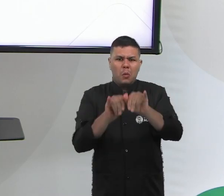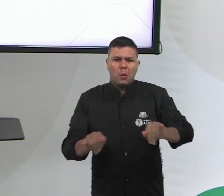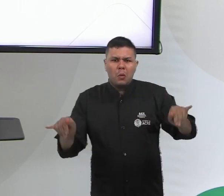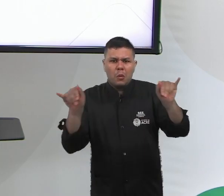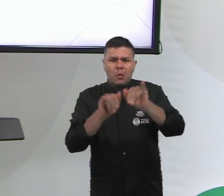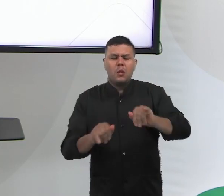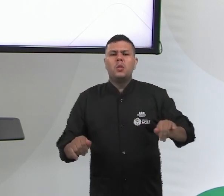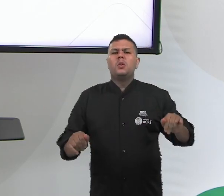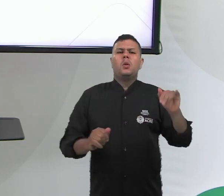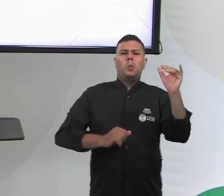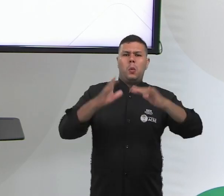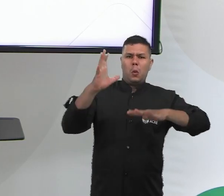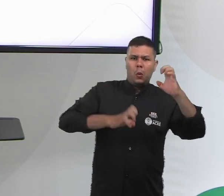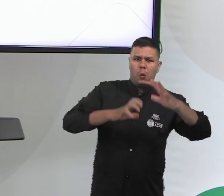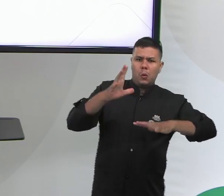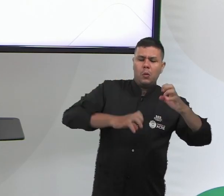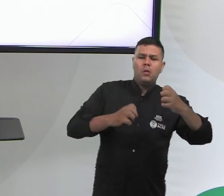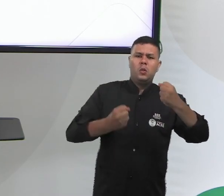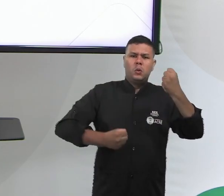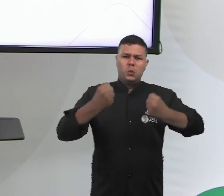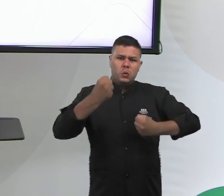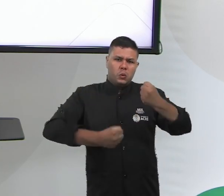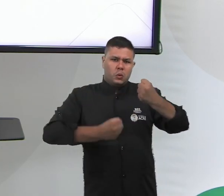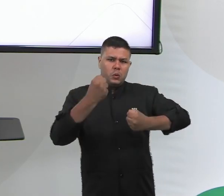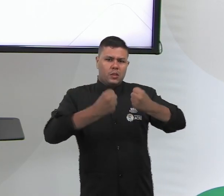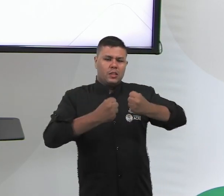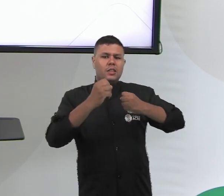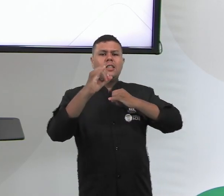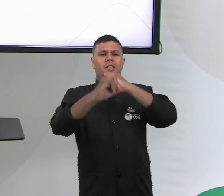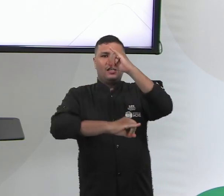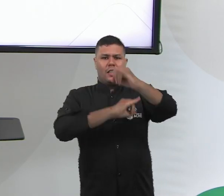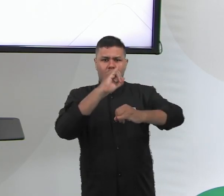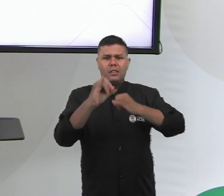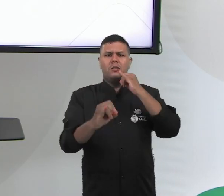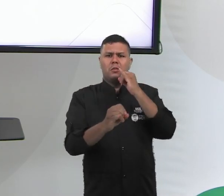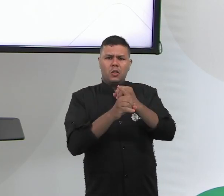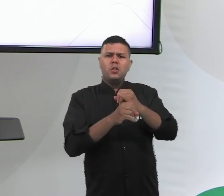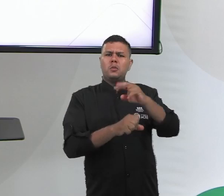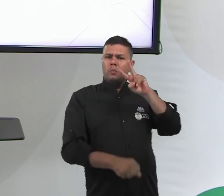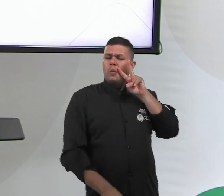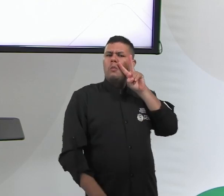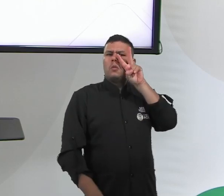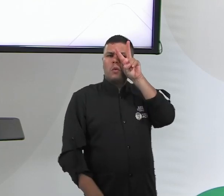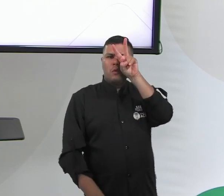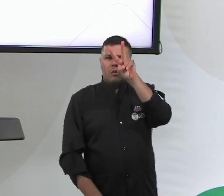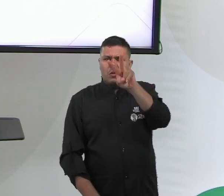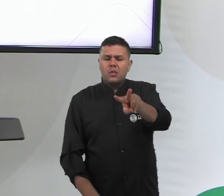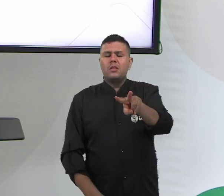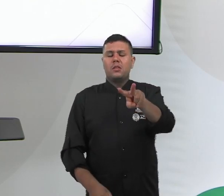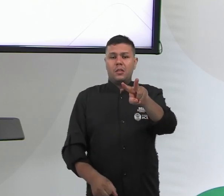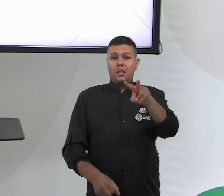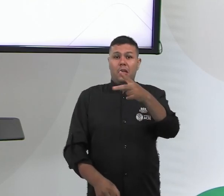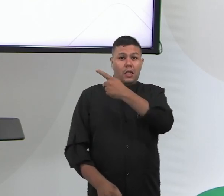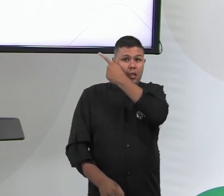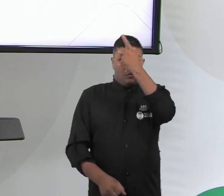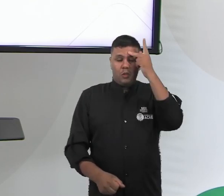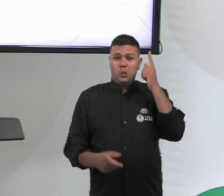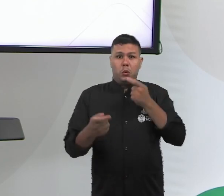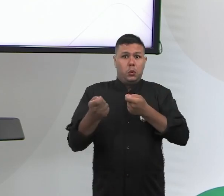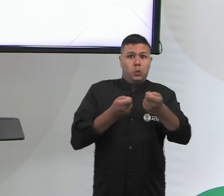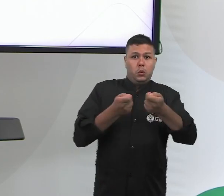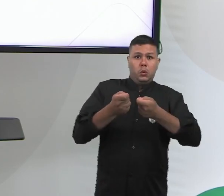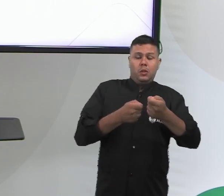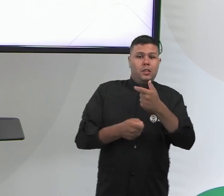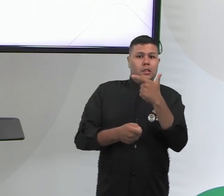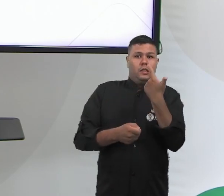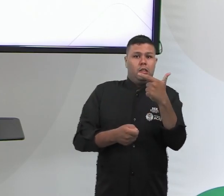for olhar na internet, você vai ver motivos fúteis que uma pessoa perdeu o controle e